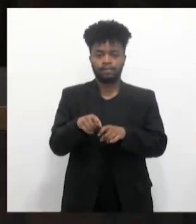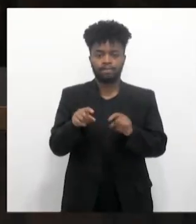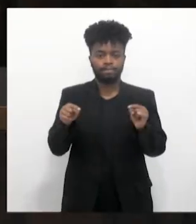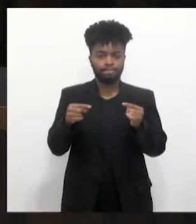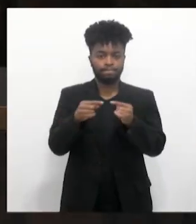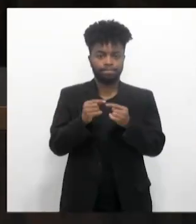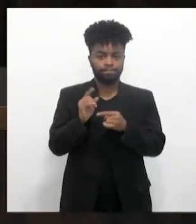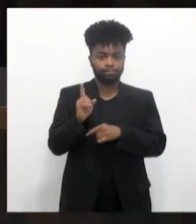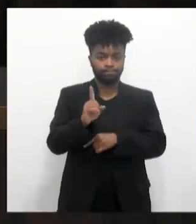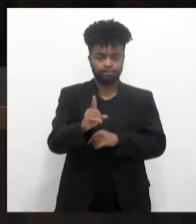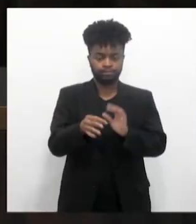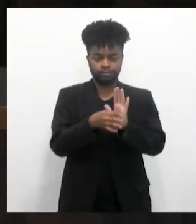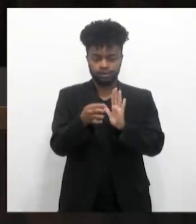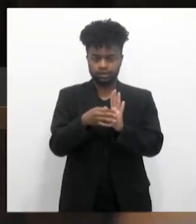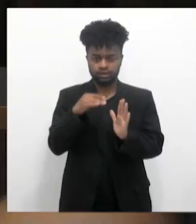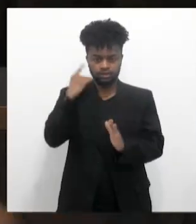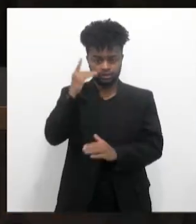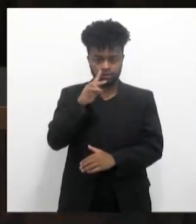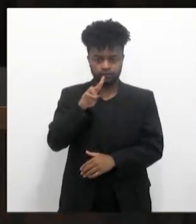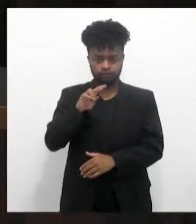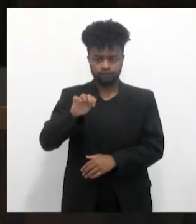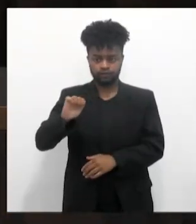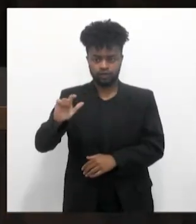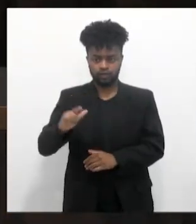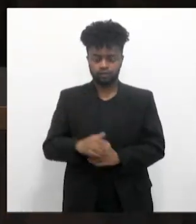parecer, deputado Valdo Serasa.